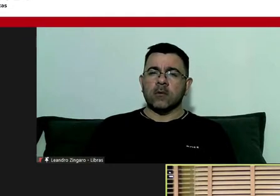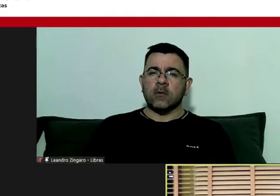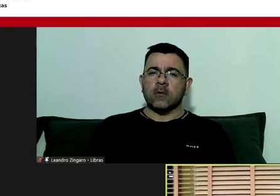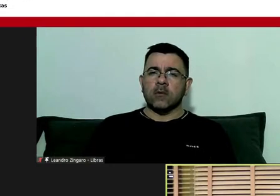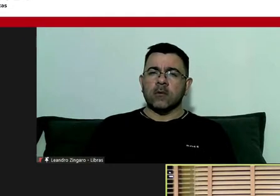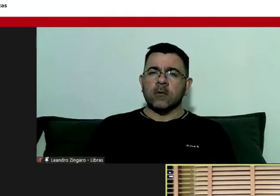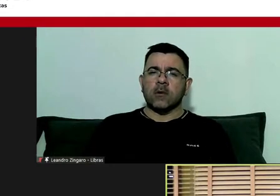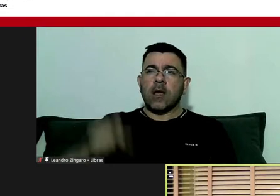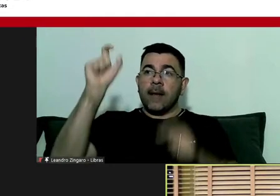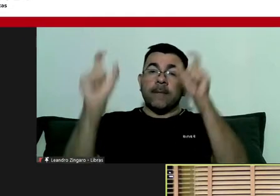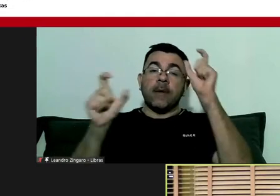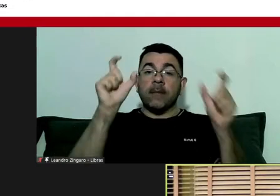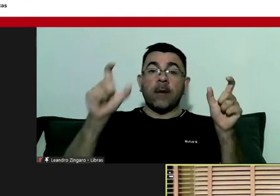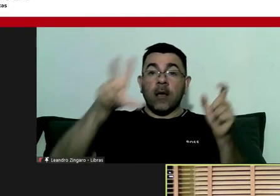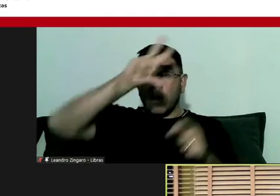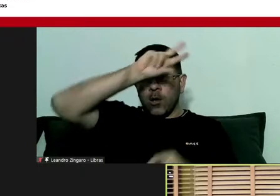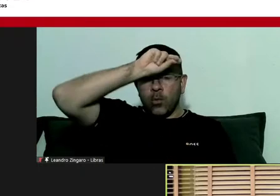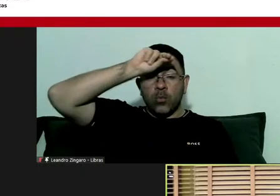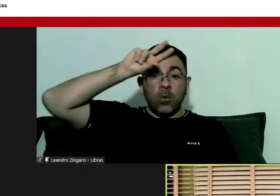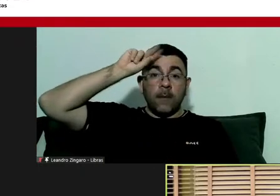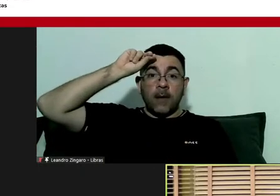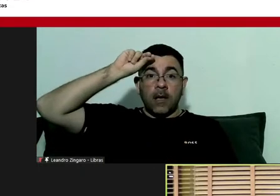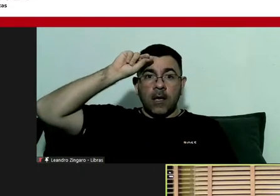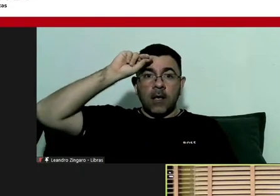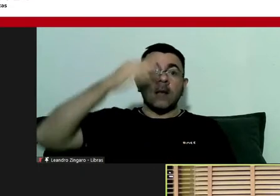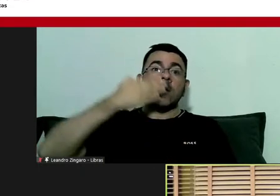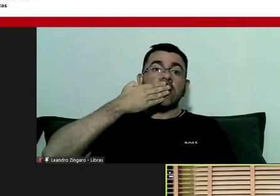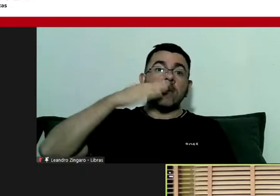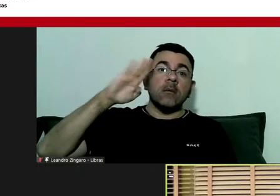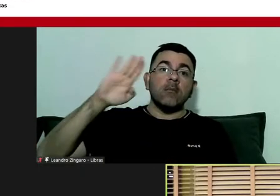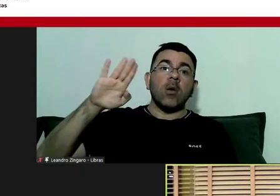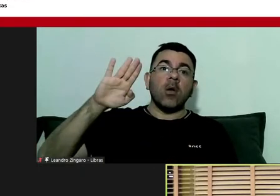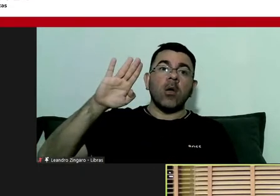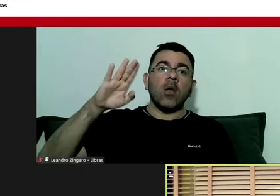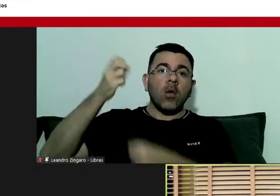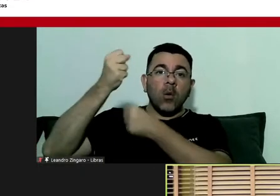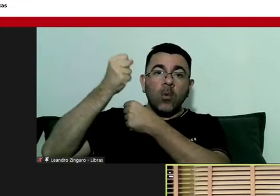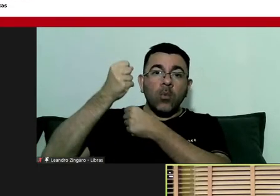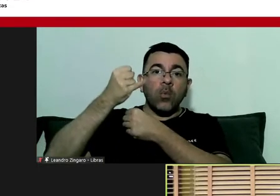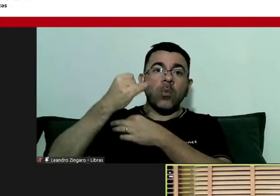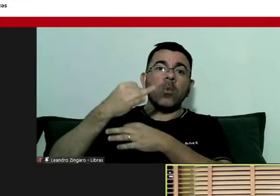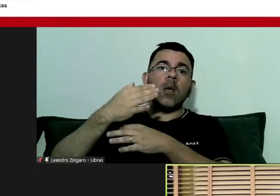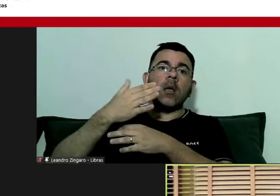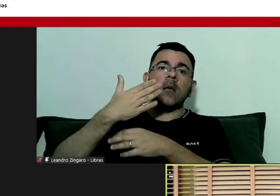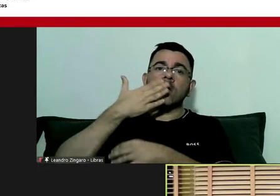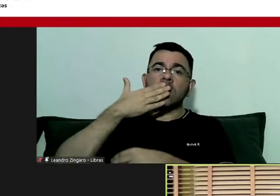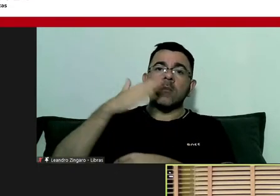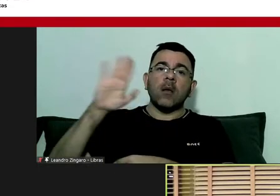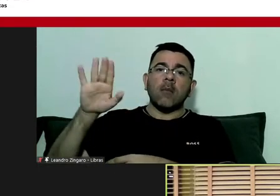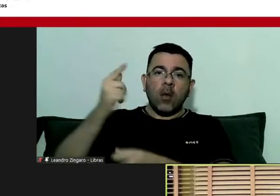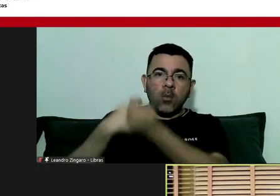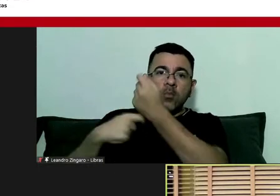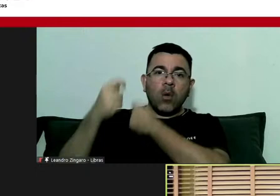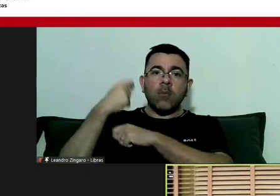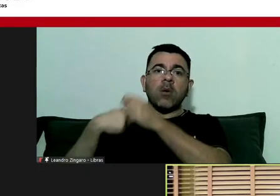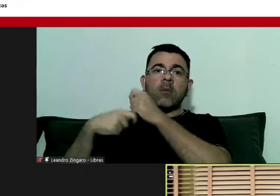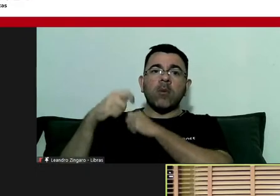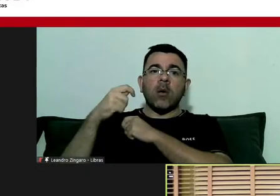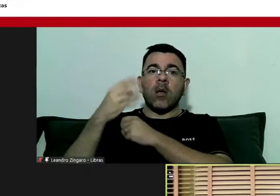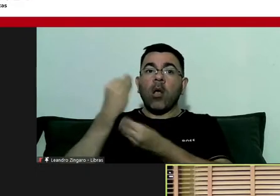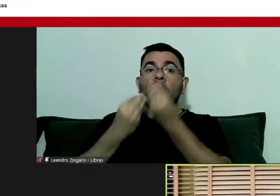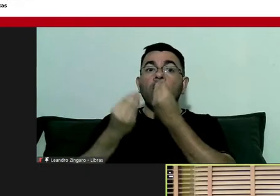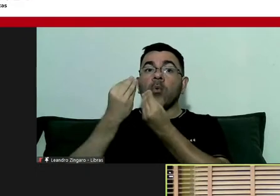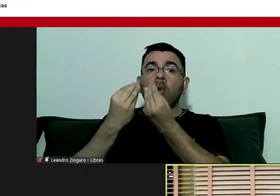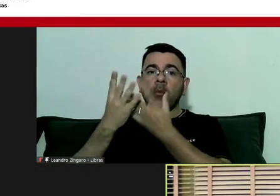vai concorrer a prefeito nesse pleito e dicas para fazer uma boa gestão acho que dicas já estão sendo dadas várias